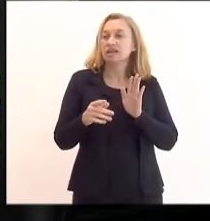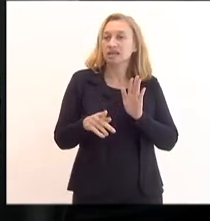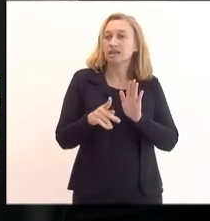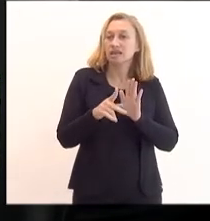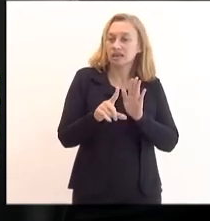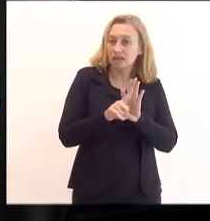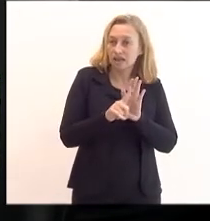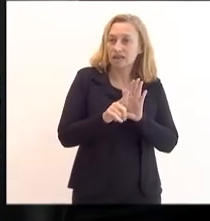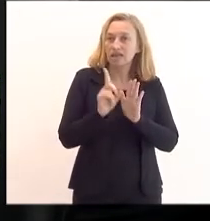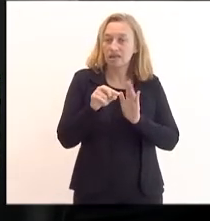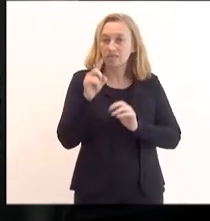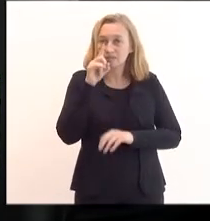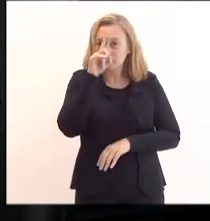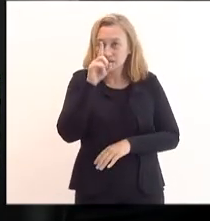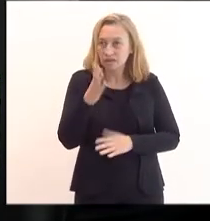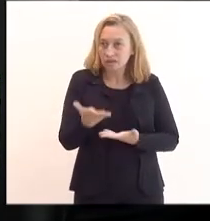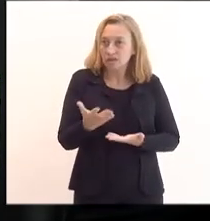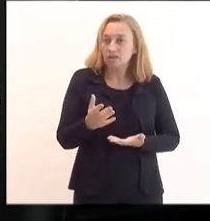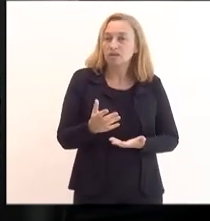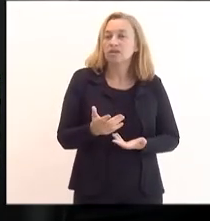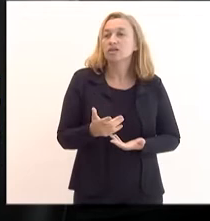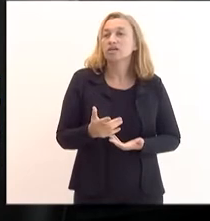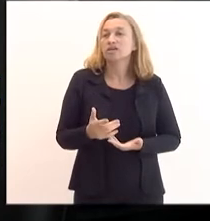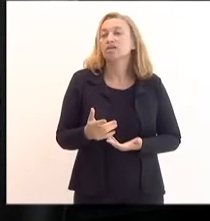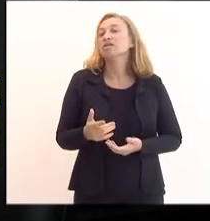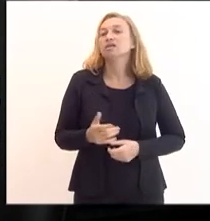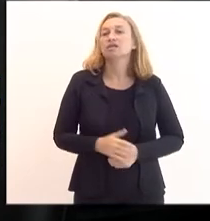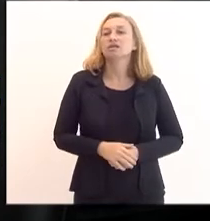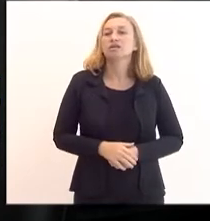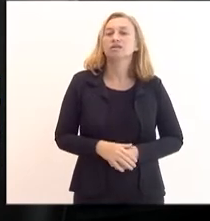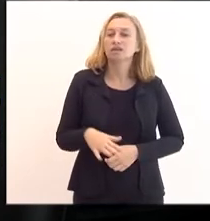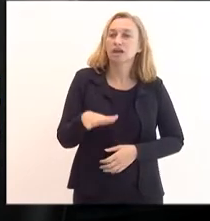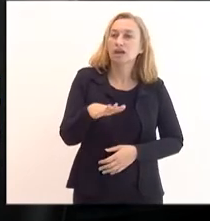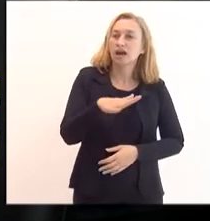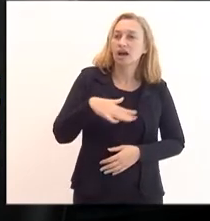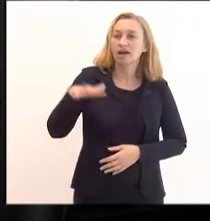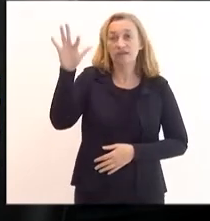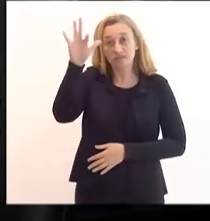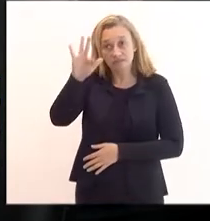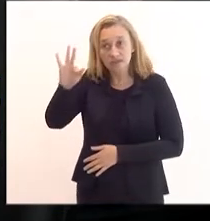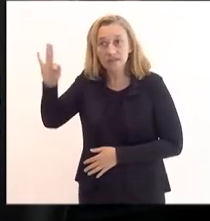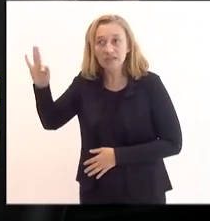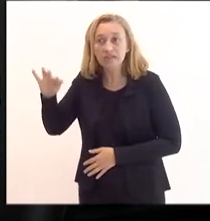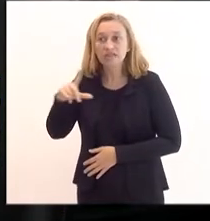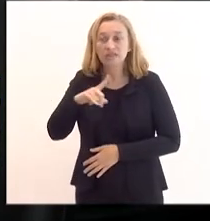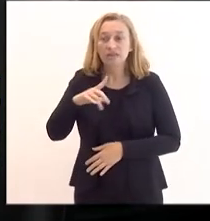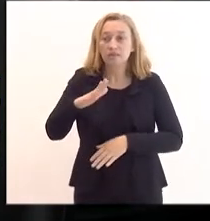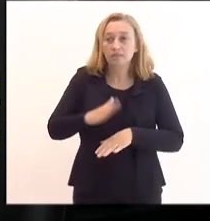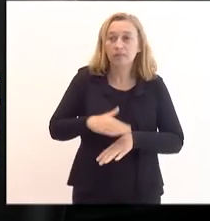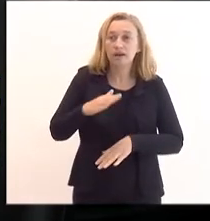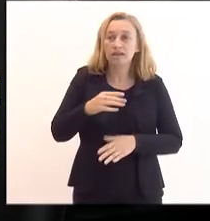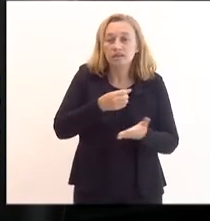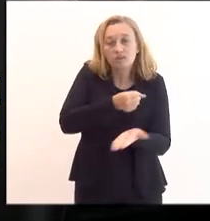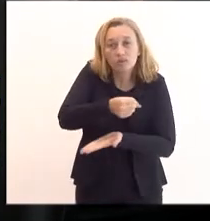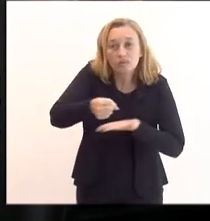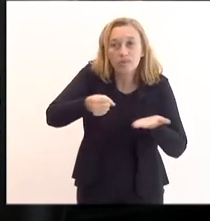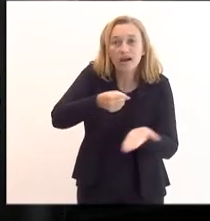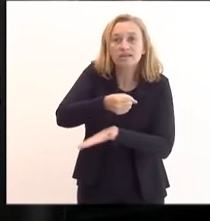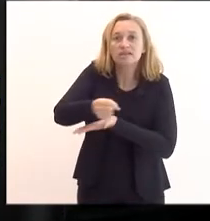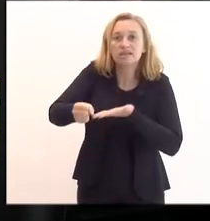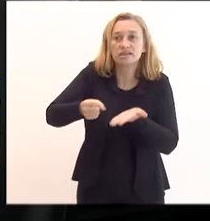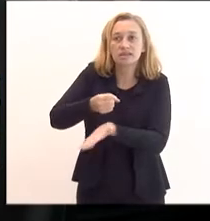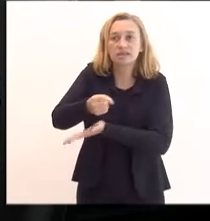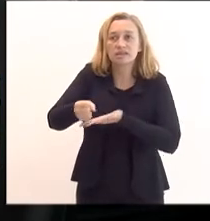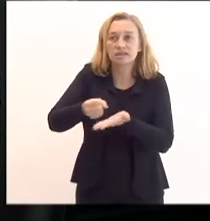que é perigoso, ele consegue, perante as autoridades federais, ter mais algum embasamento